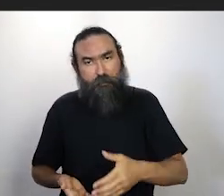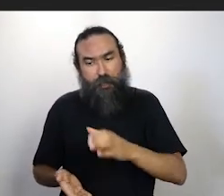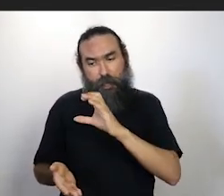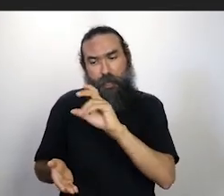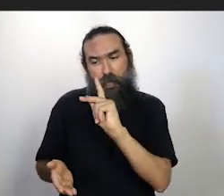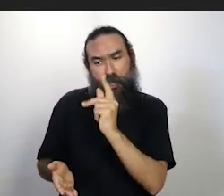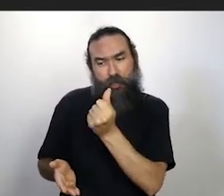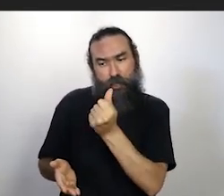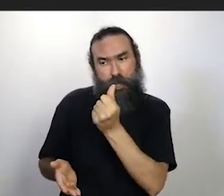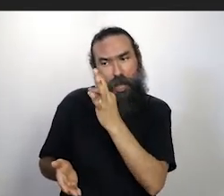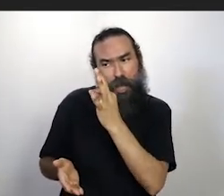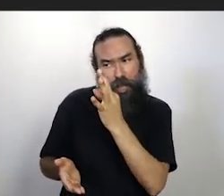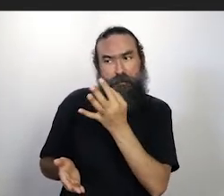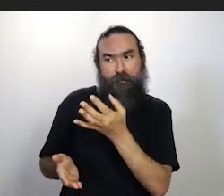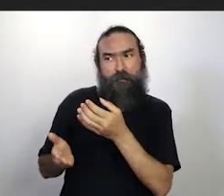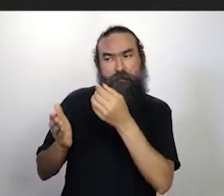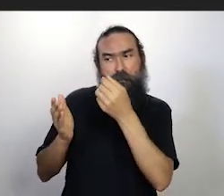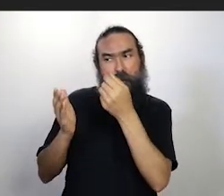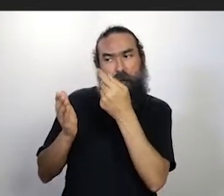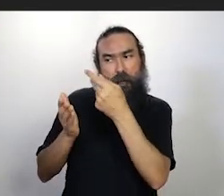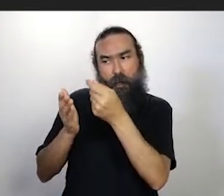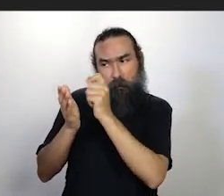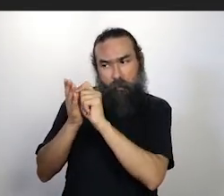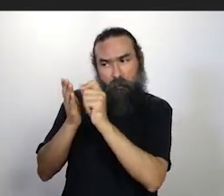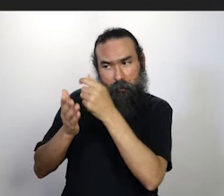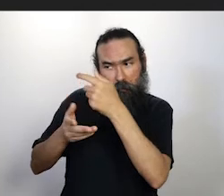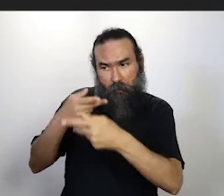chat, acompanhando, mas também no YouTube.